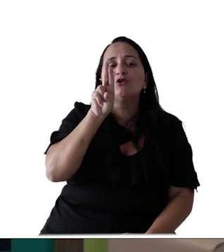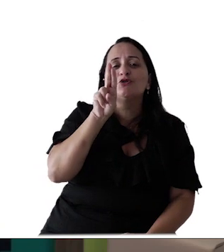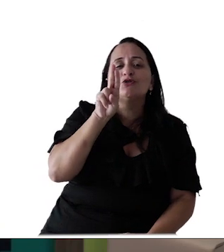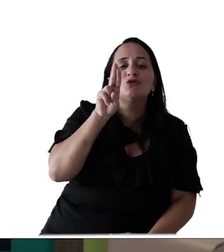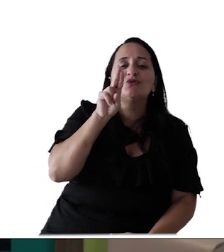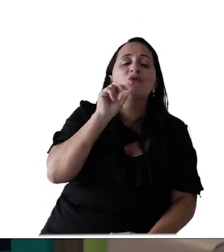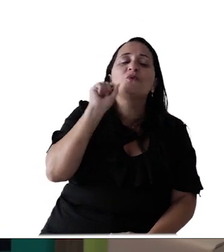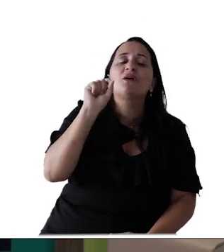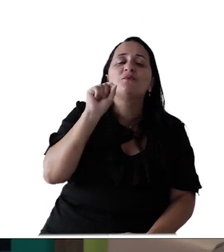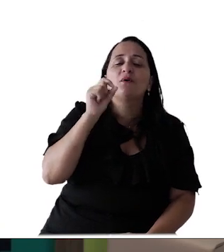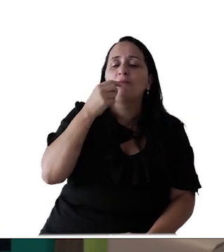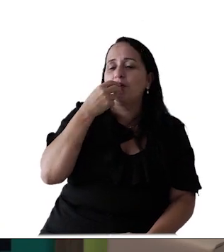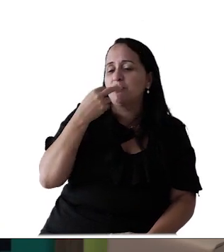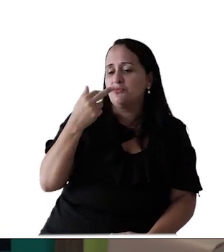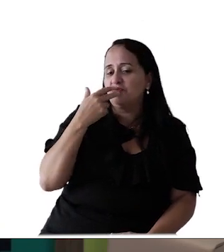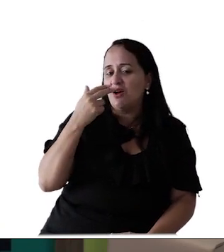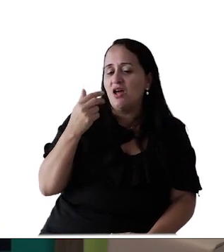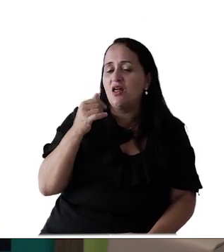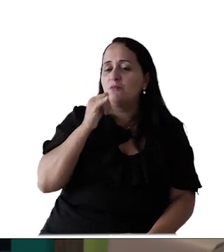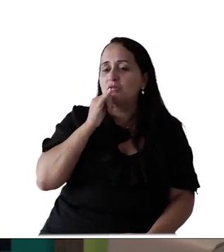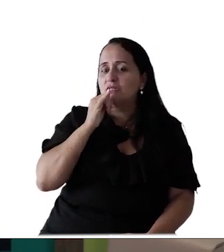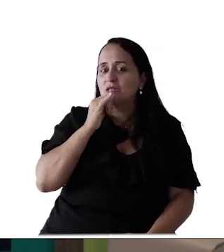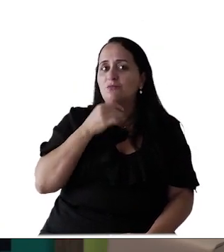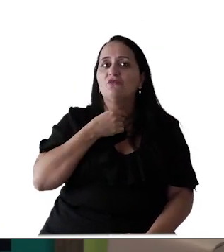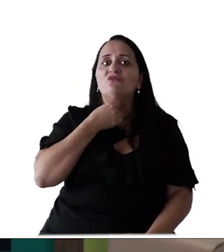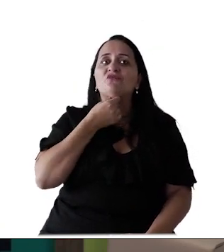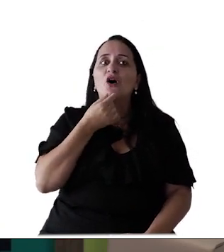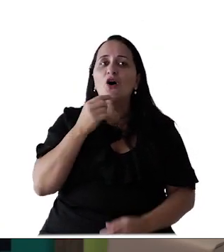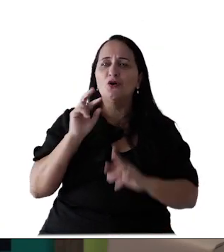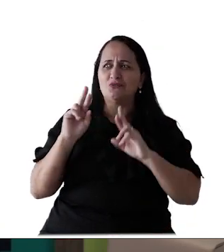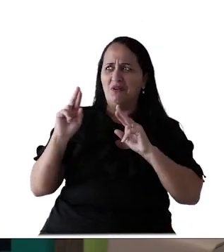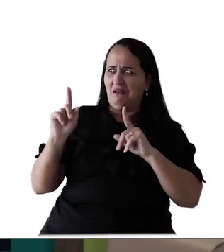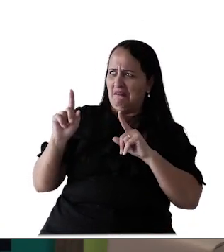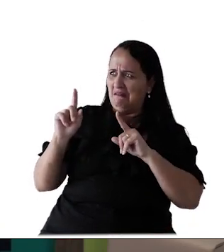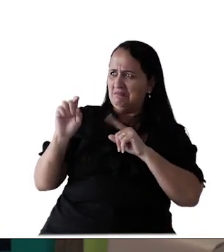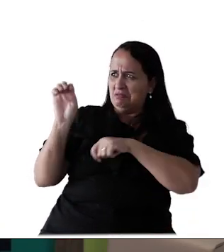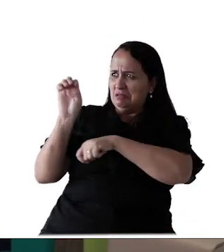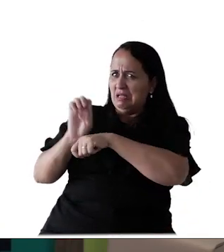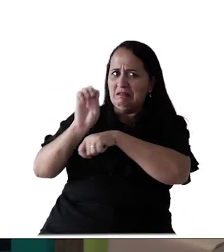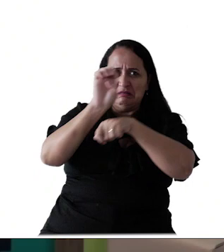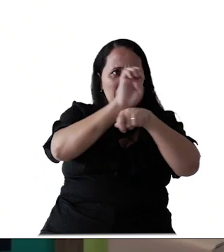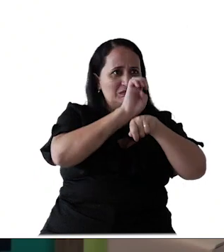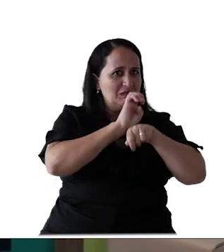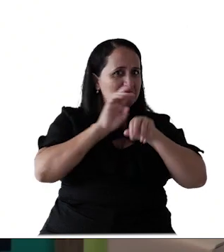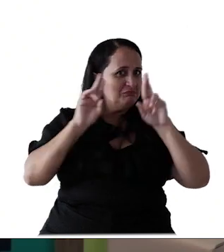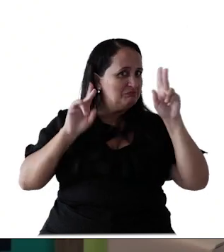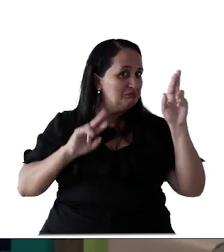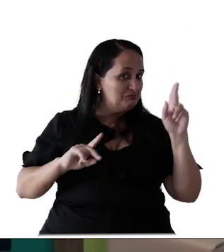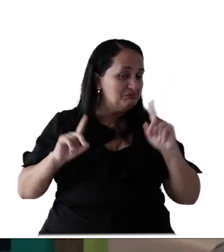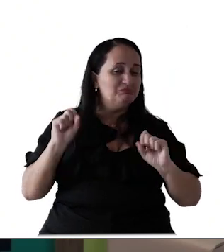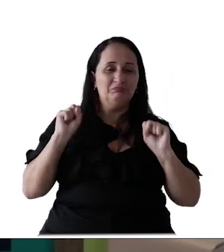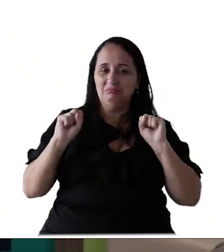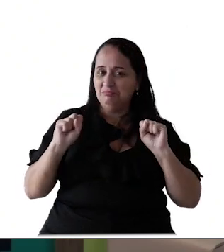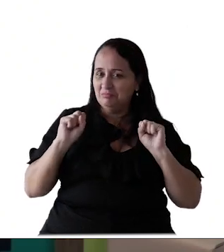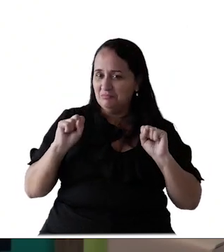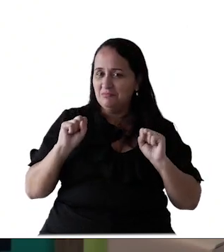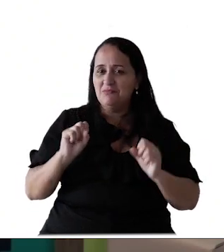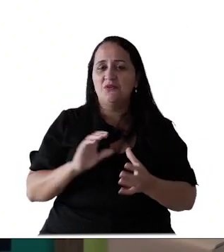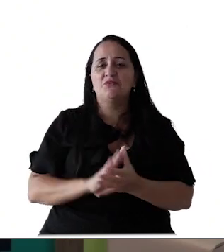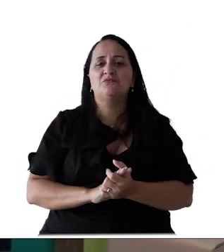fala. Exatamente assim é a nossa comunicação, na parte oral. Esses são